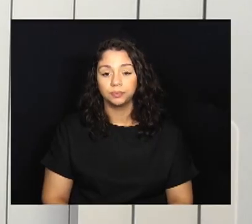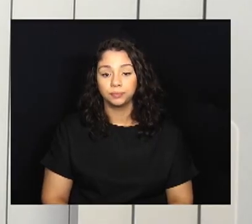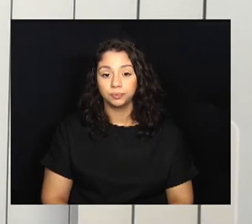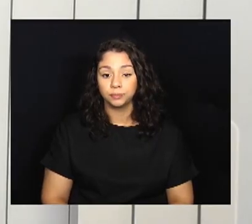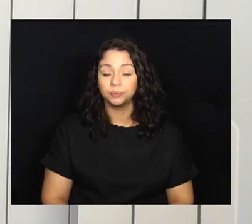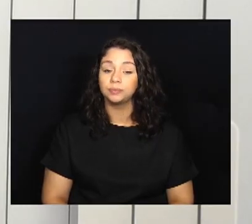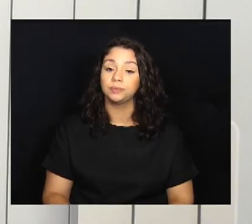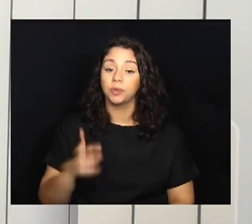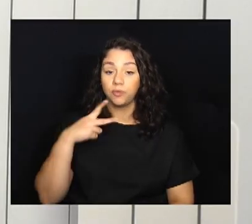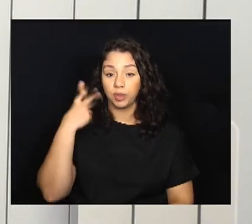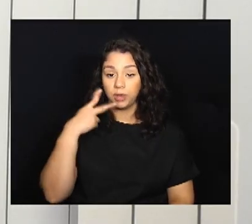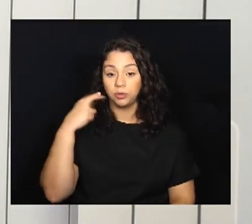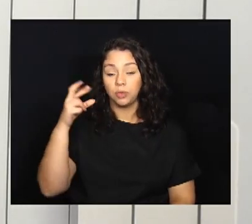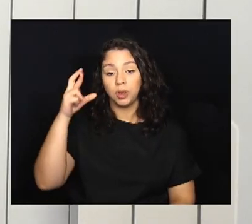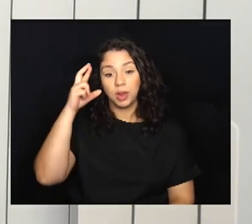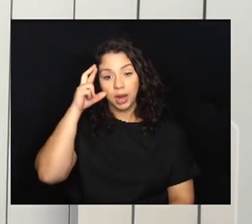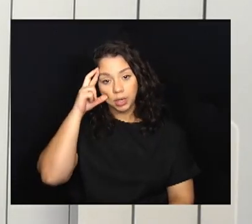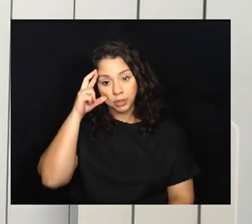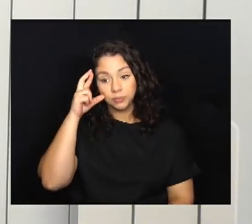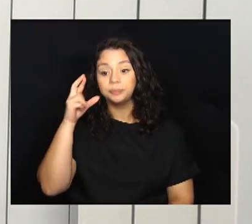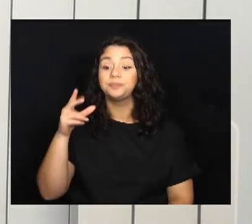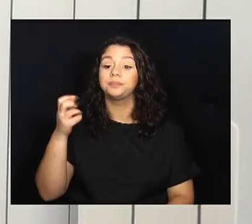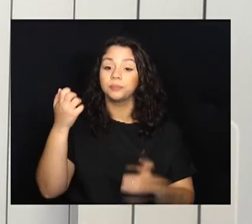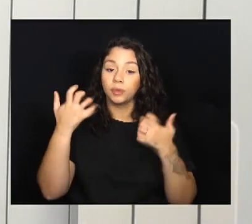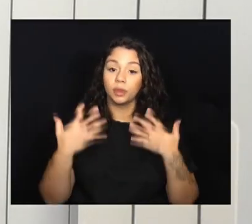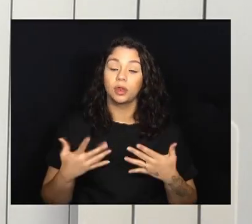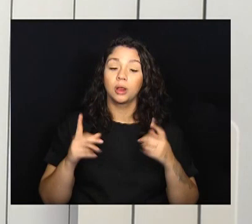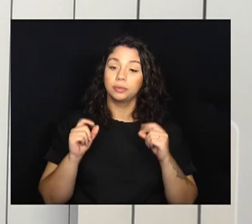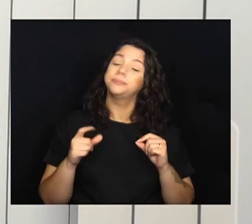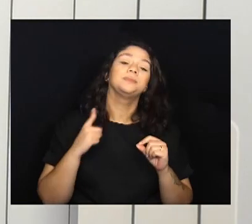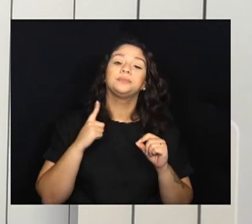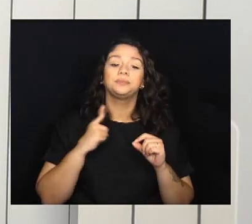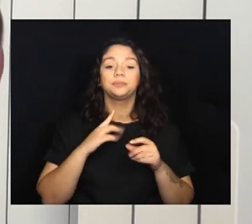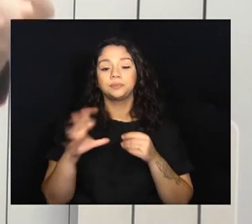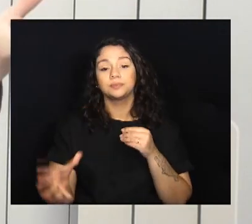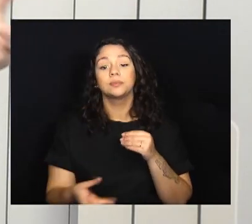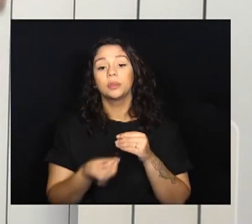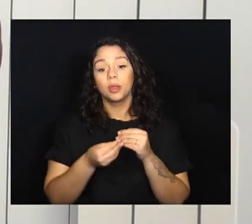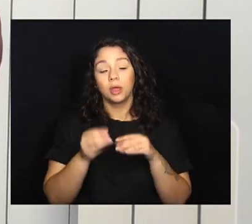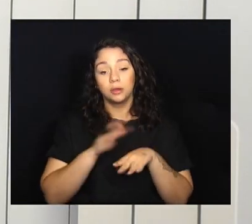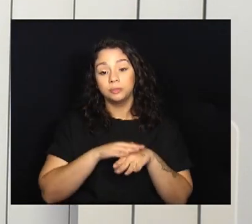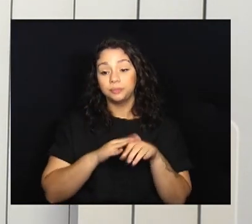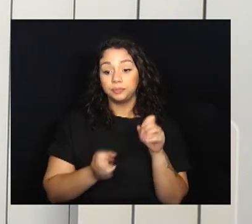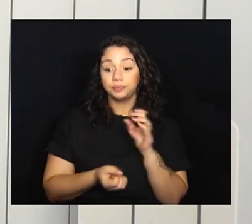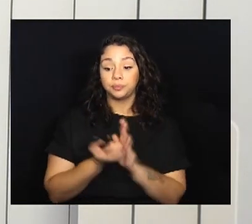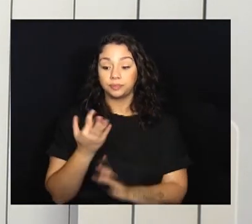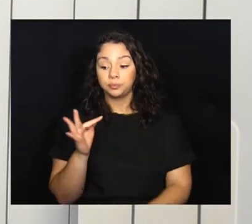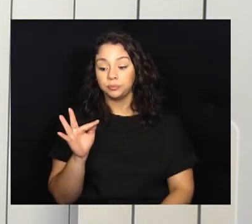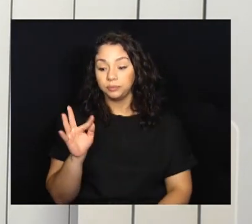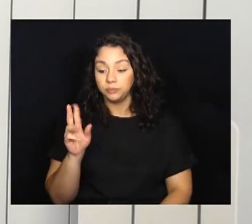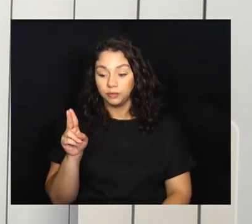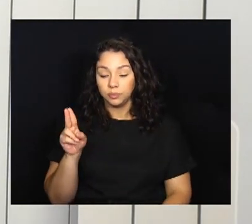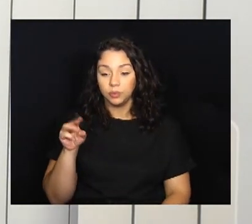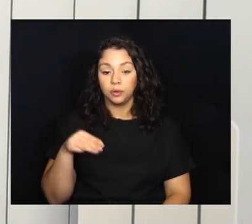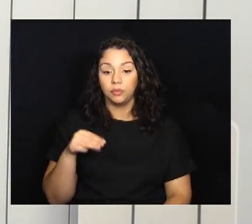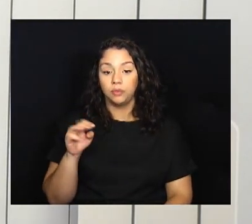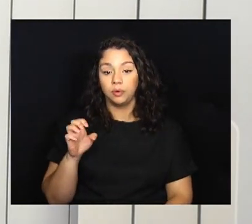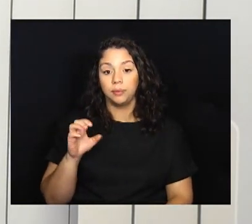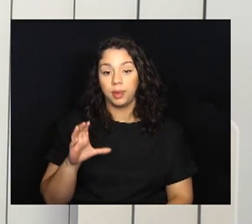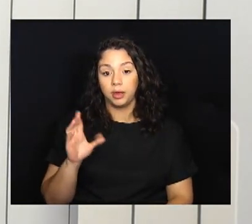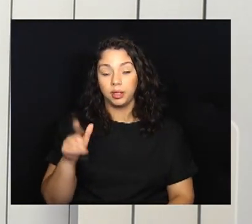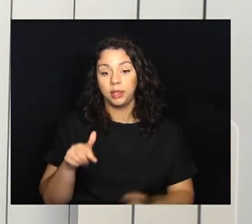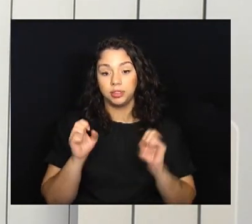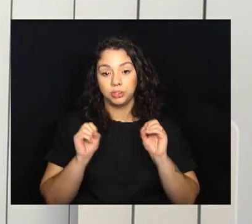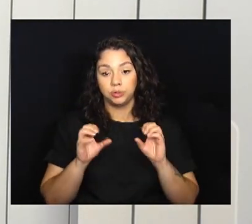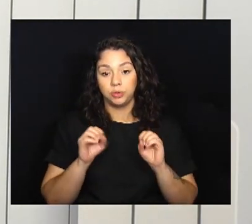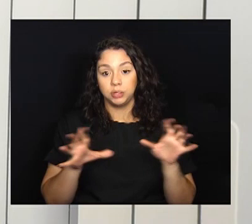O vereador Carlinhos Camelô conta que protocolou uma emenda para que a FUMEC, a Fundação Municipal para a Educação